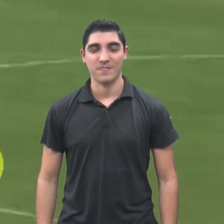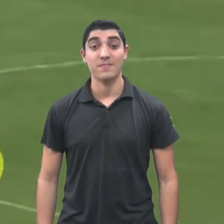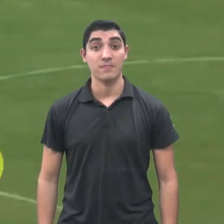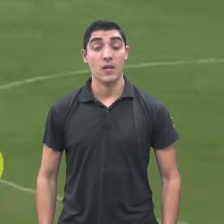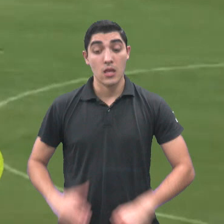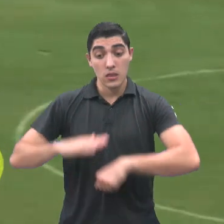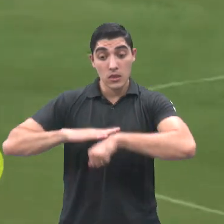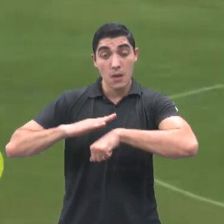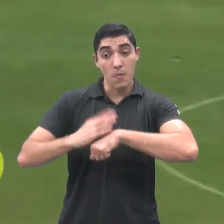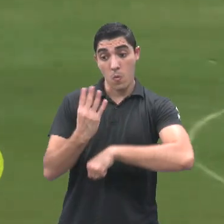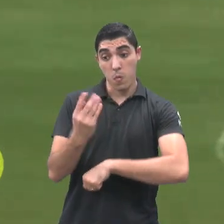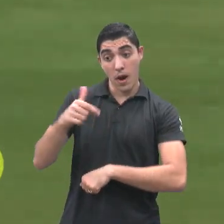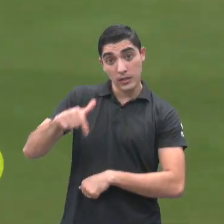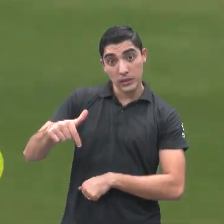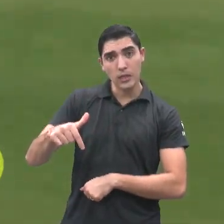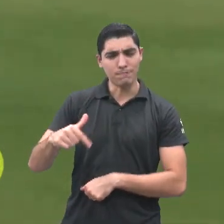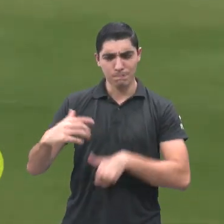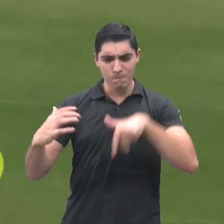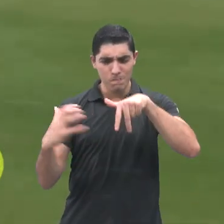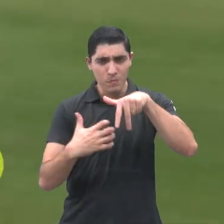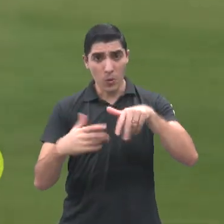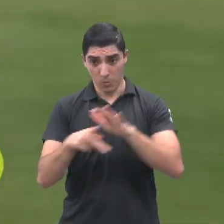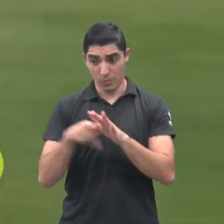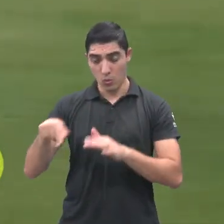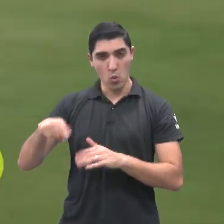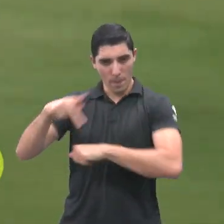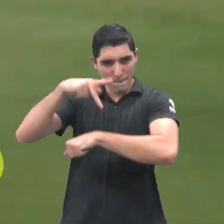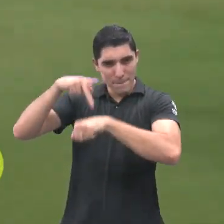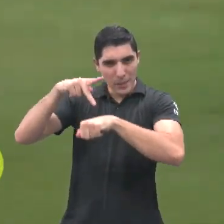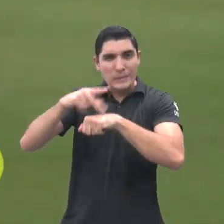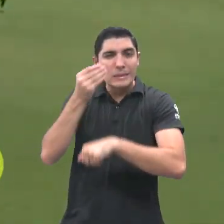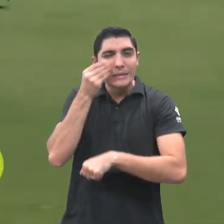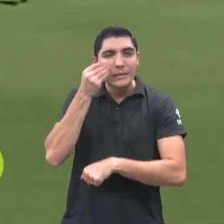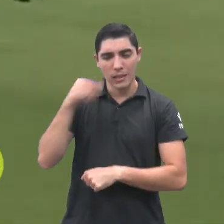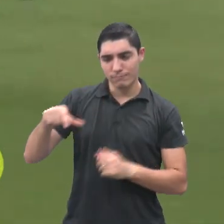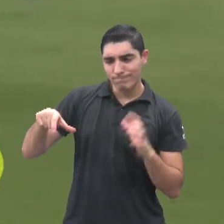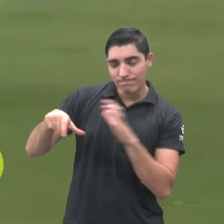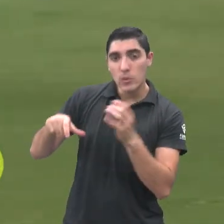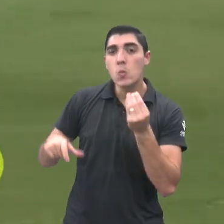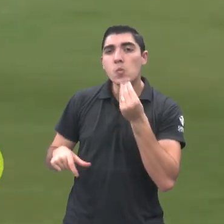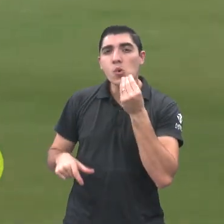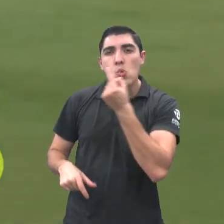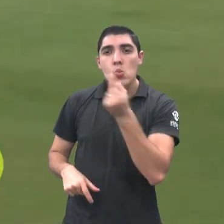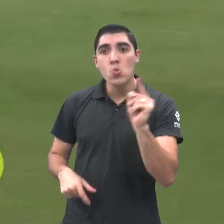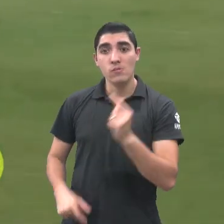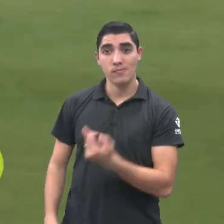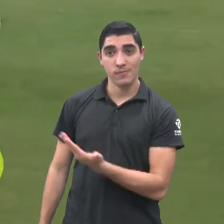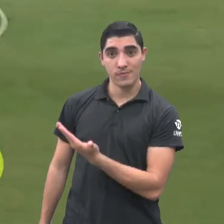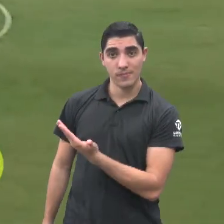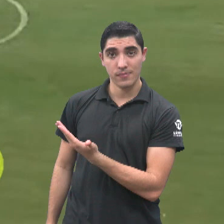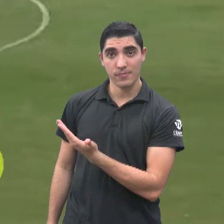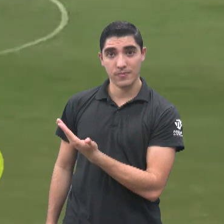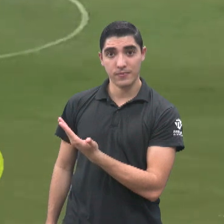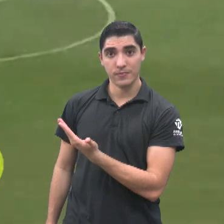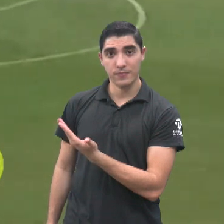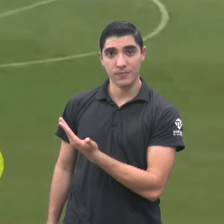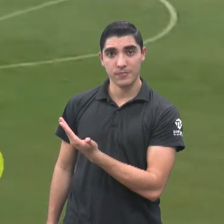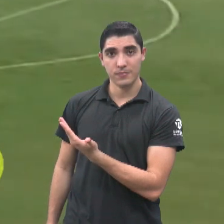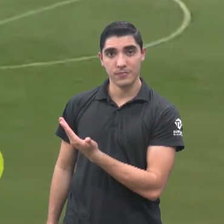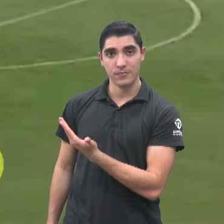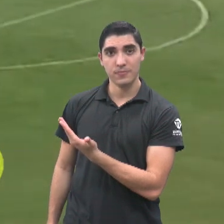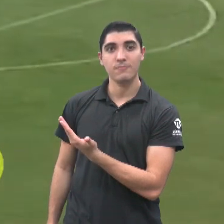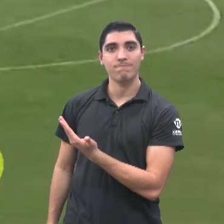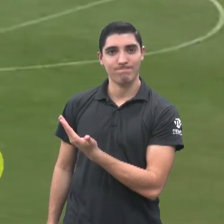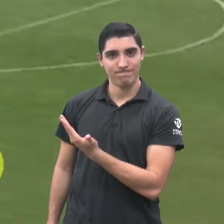Aos 47, o Penapolense ainda teve a última chance de descontar. David recebeu lá na direita, fez a finta e trouxe para a esquerda e bateu.